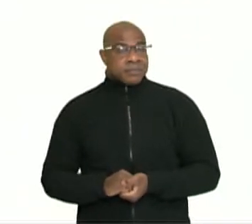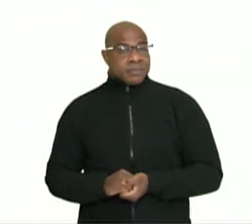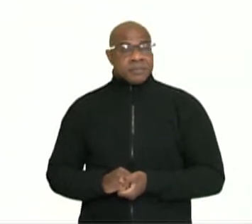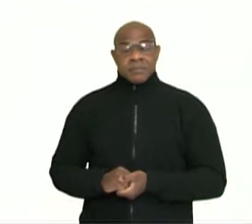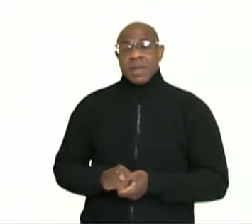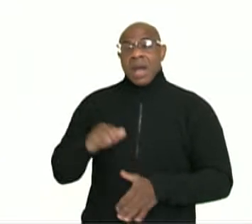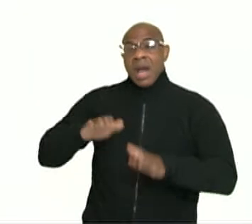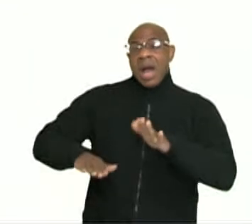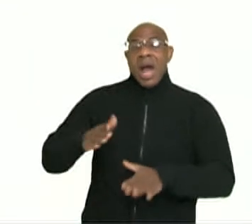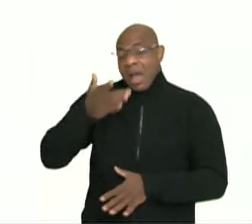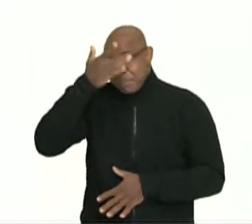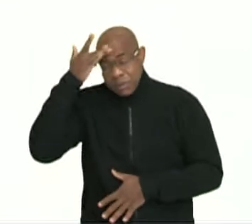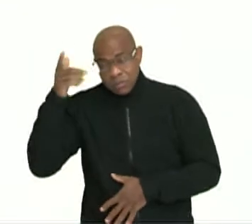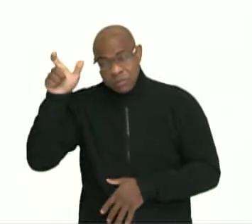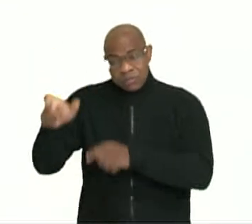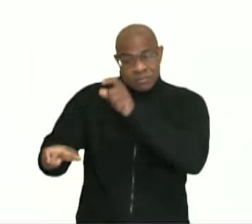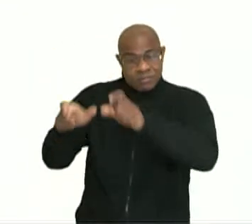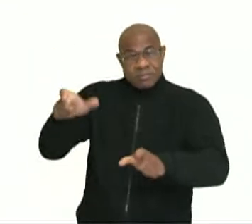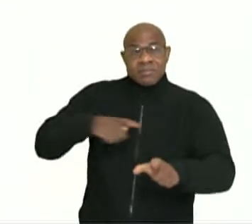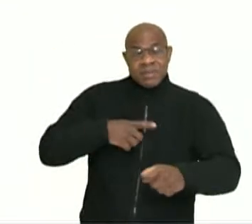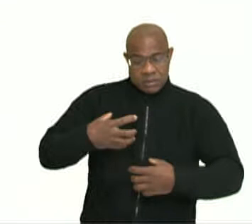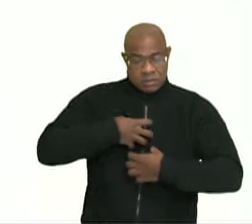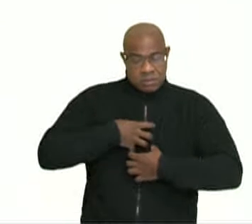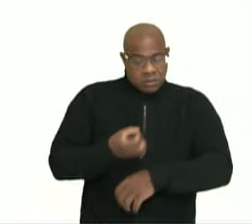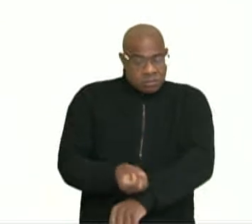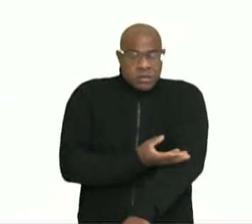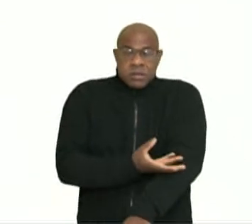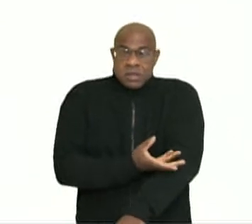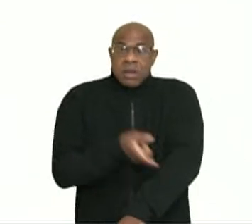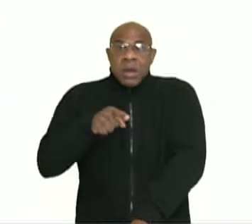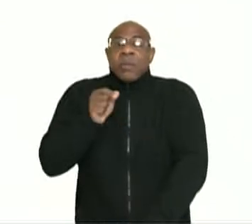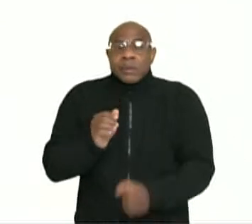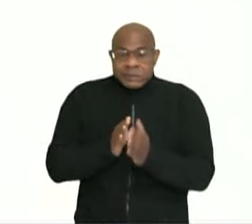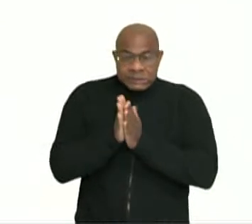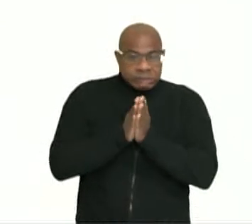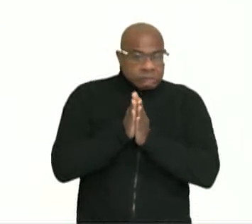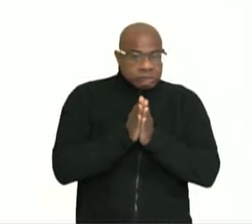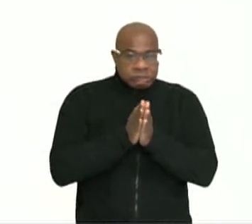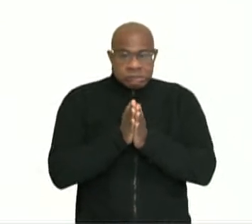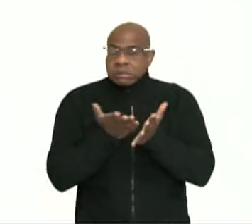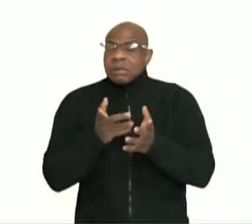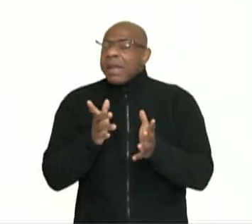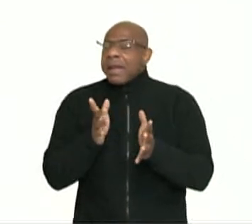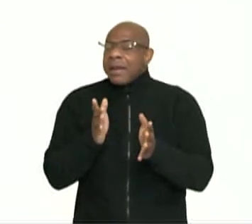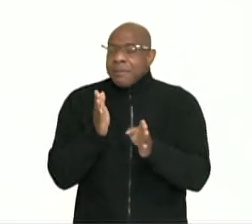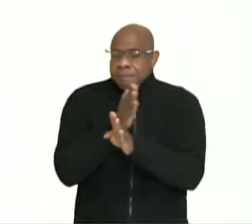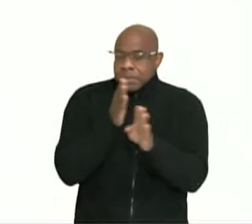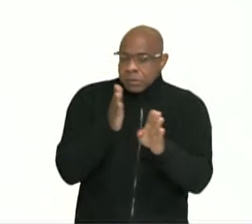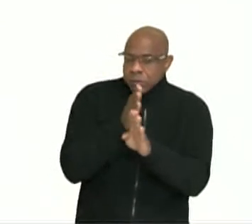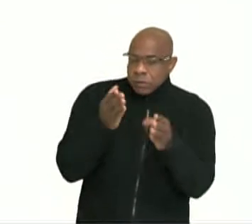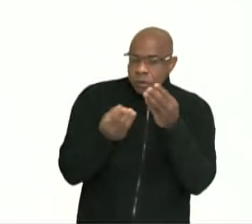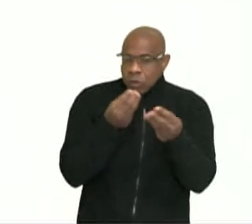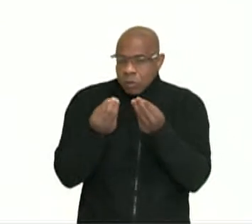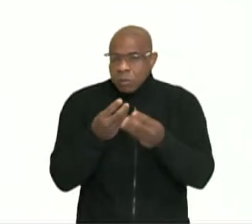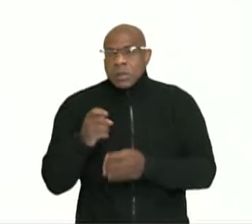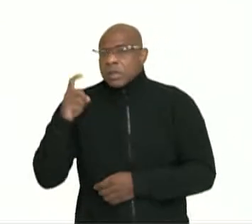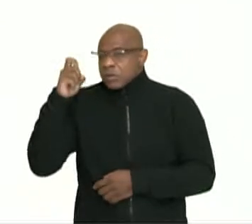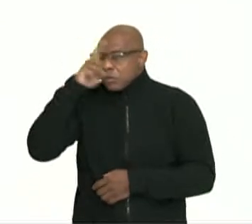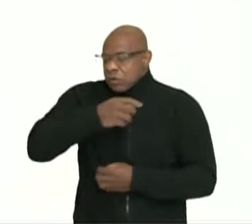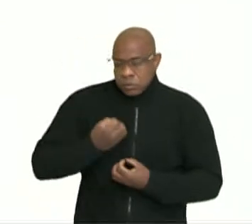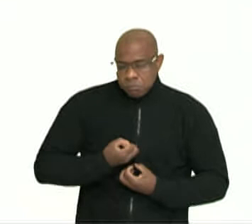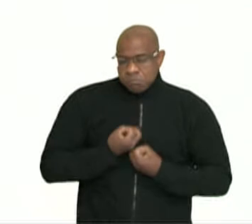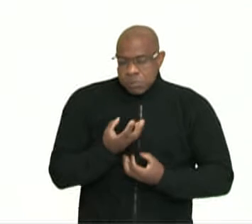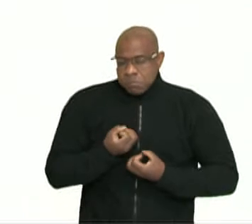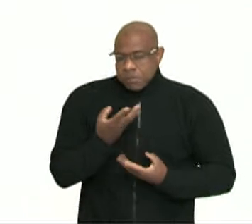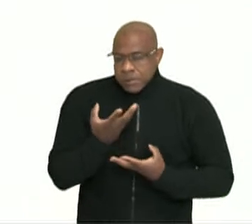para muitas pessoas as emoções permanecem misteriosas, confusas e difíceis de